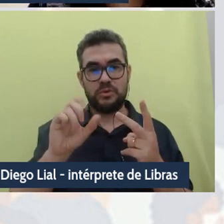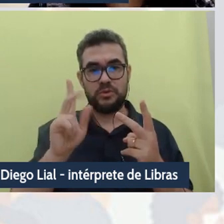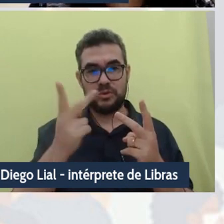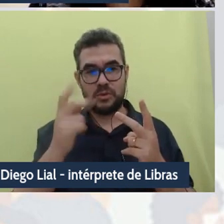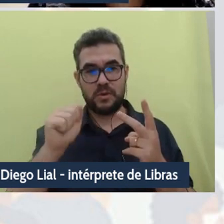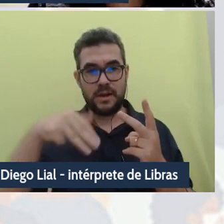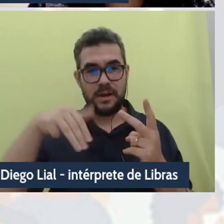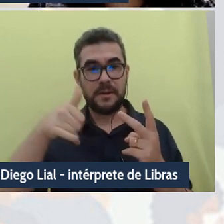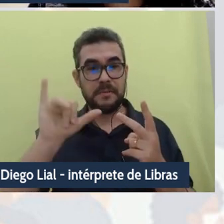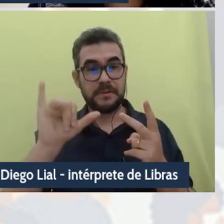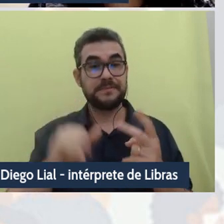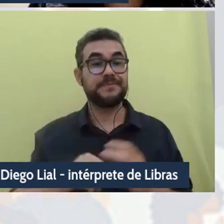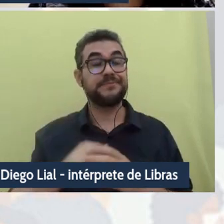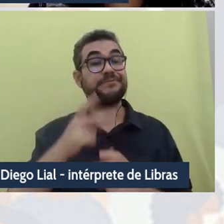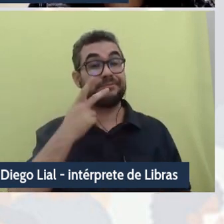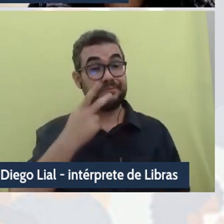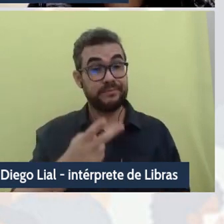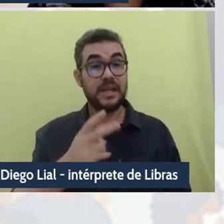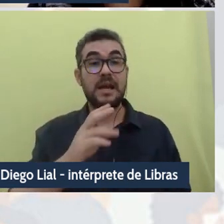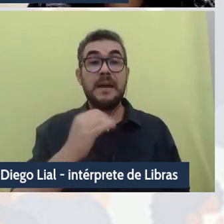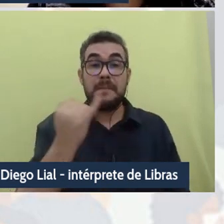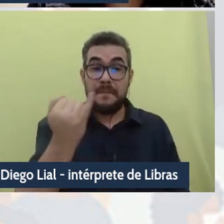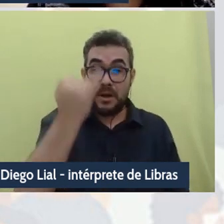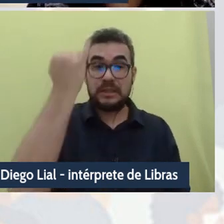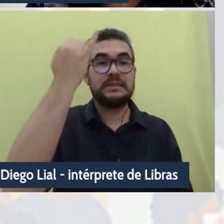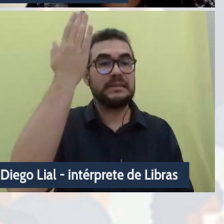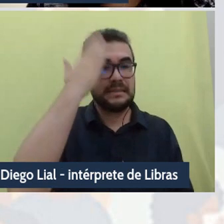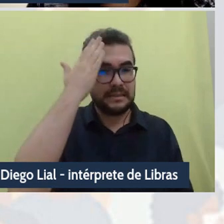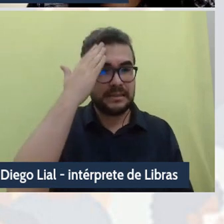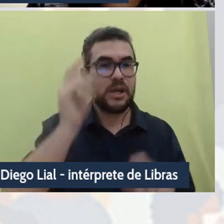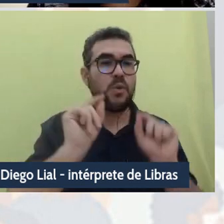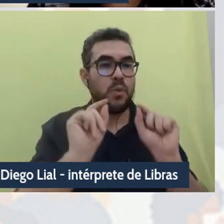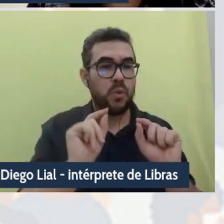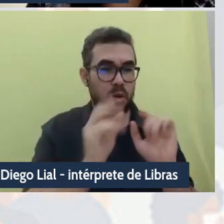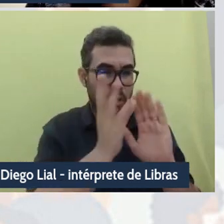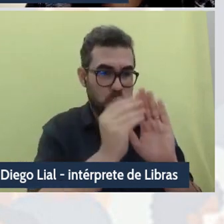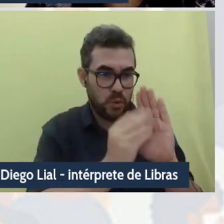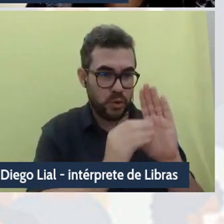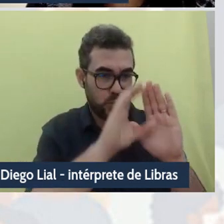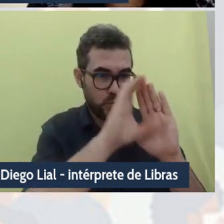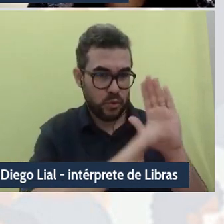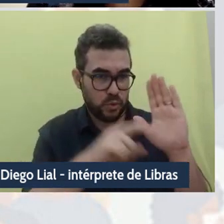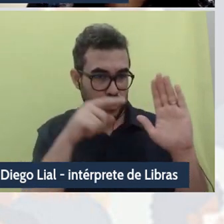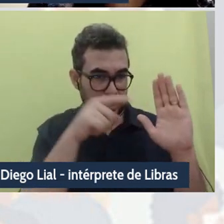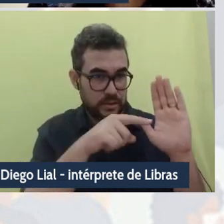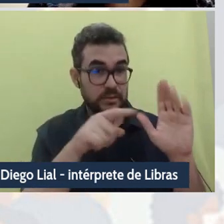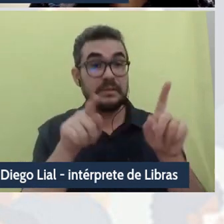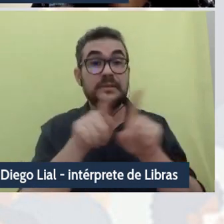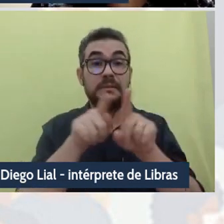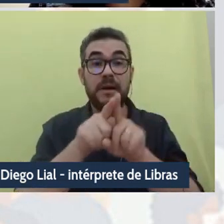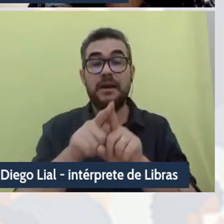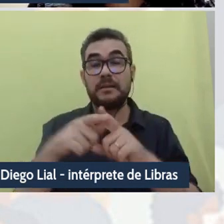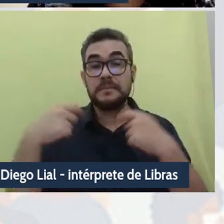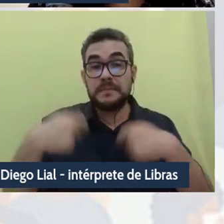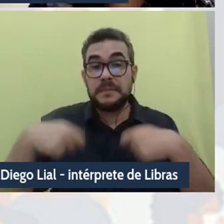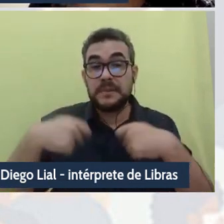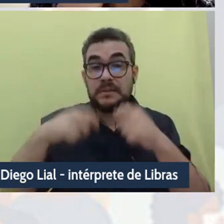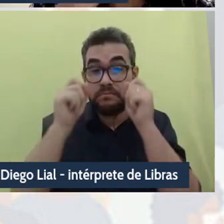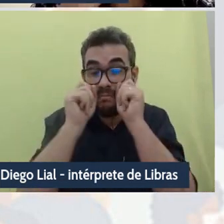curriculares, é fundamental entender os mecanismos e as agendas que não